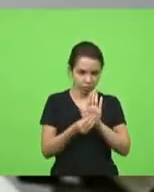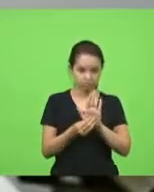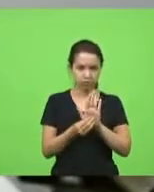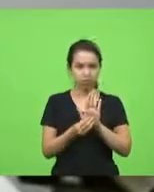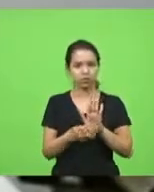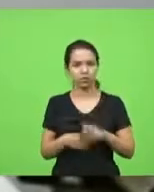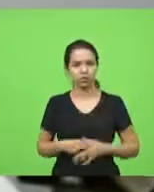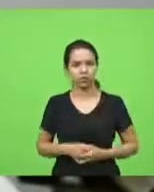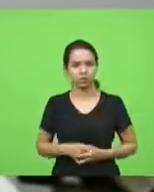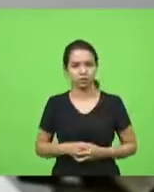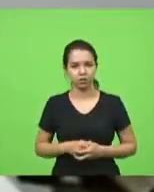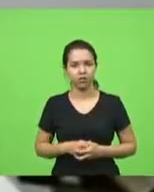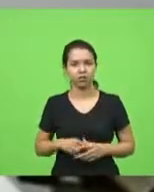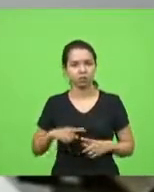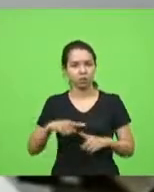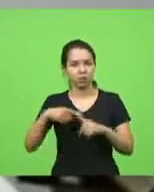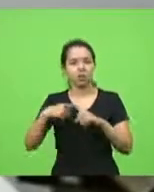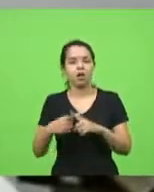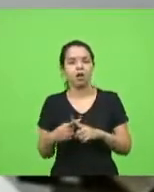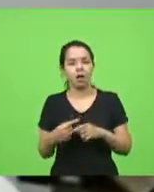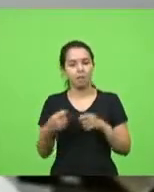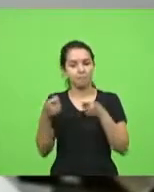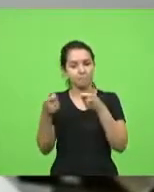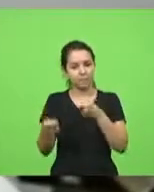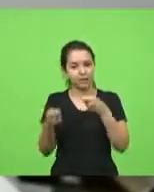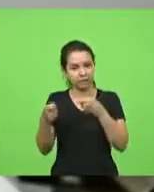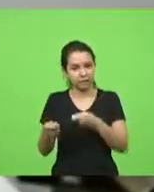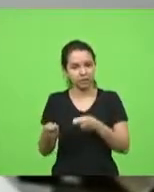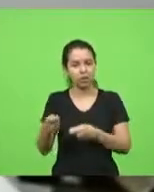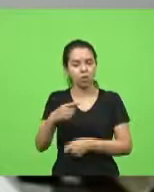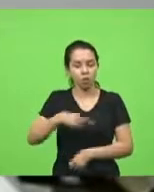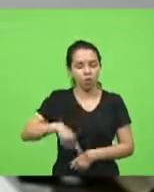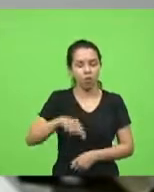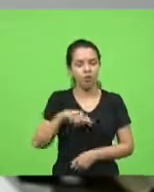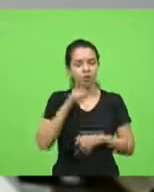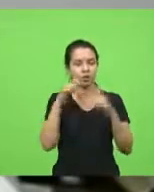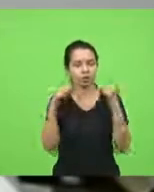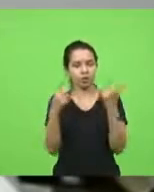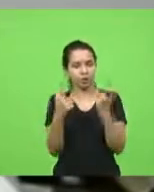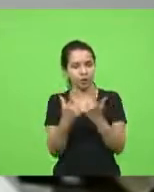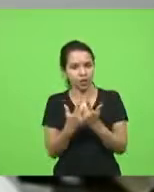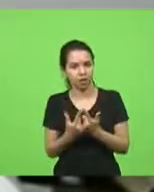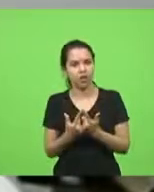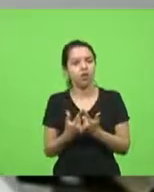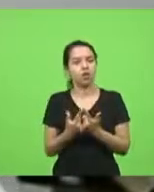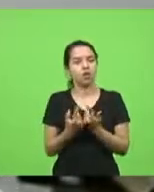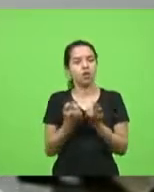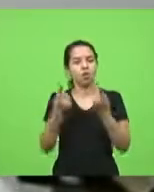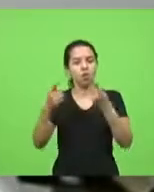como mais uma pressão da nossa Casa, da Assembleia Legislativa, no combate